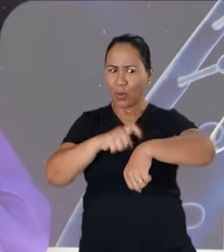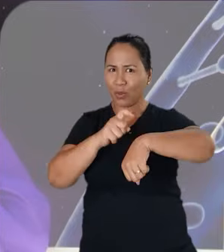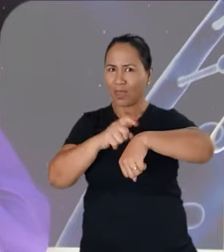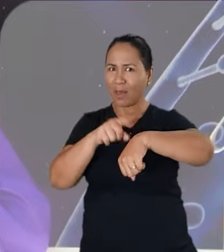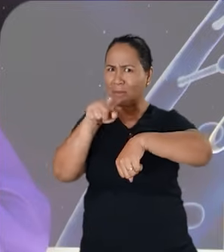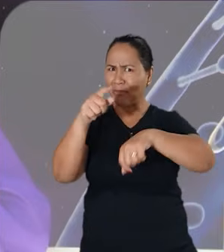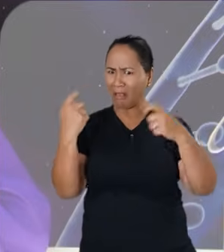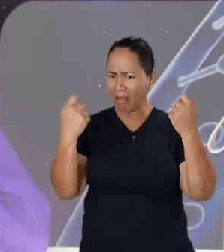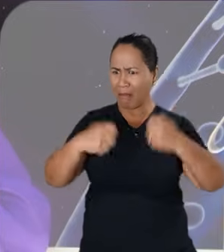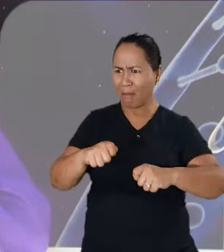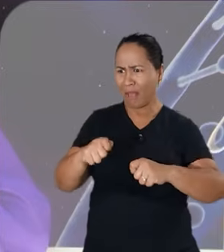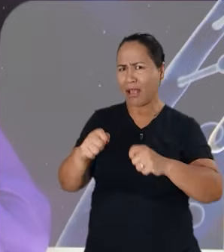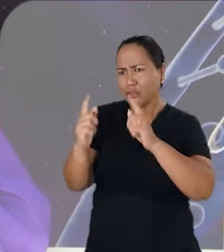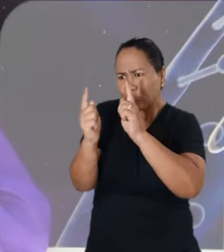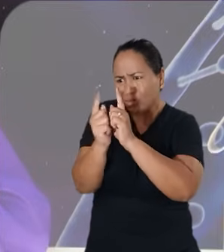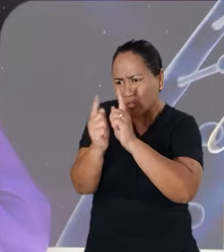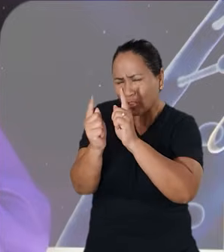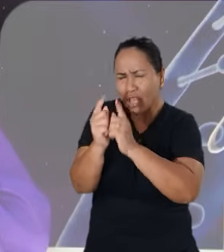de ouvir o nosso filho.